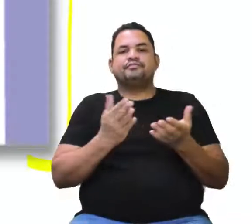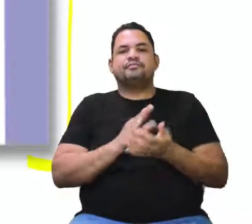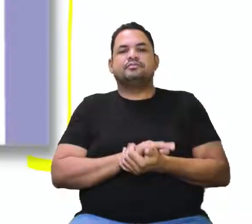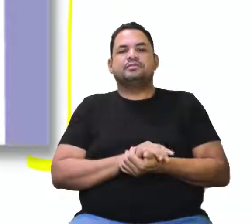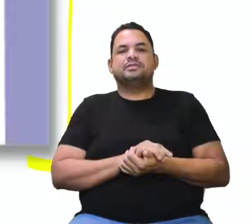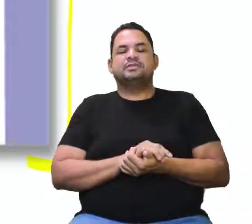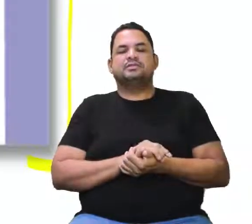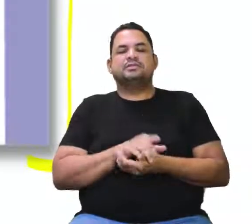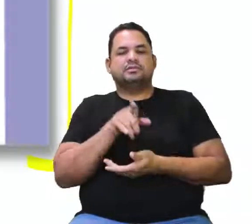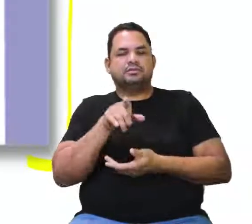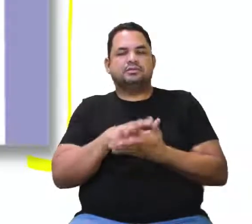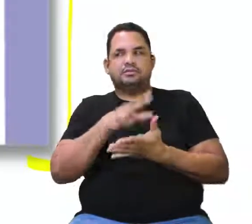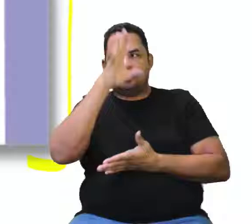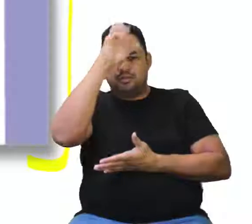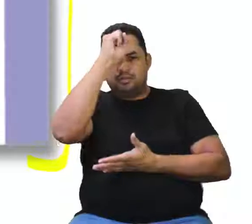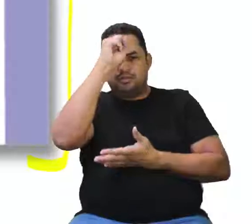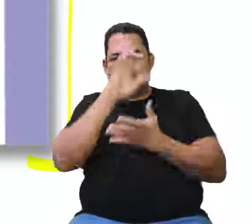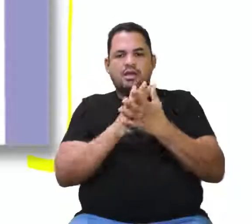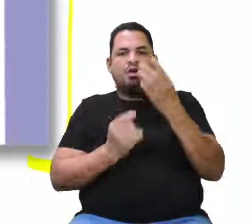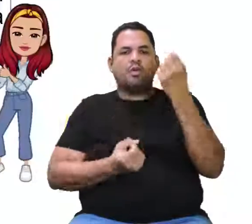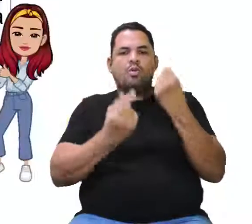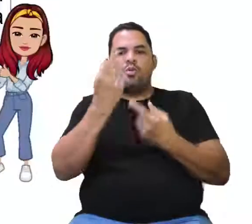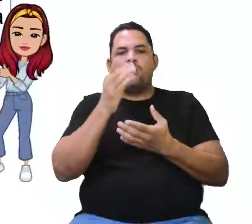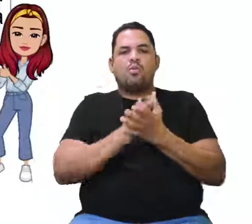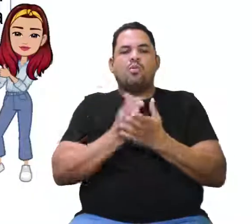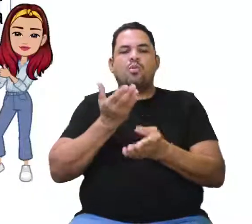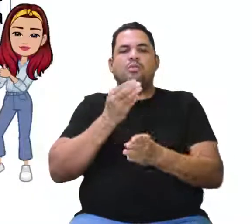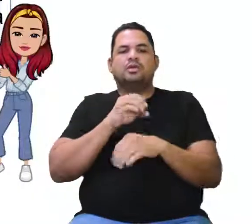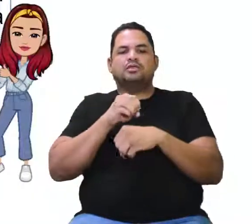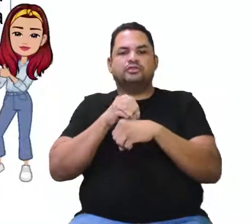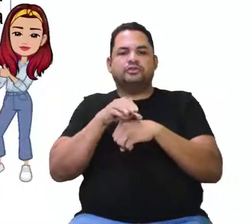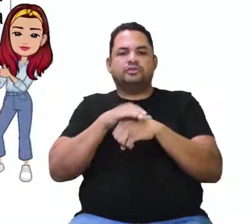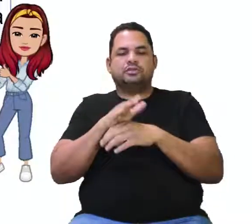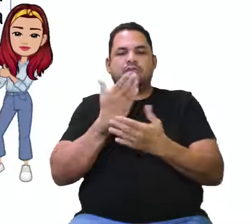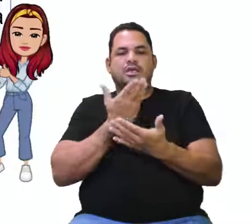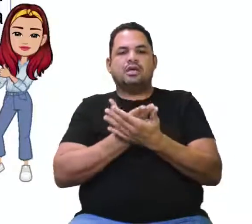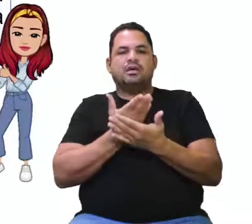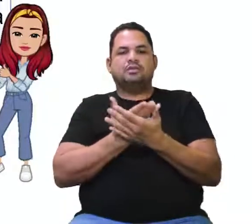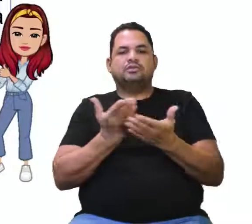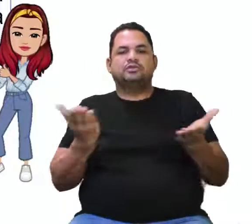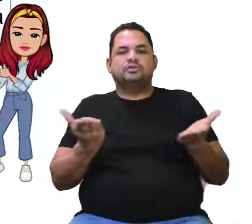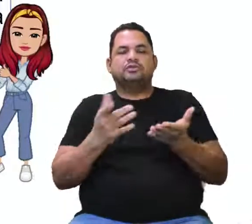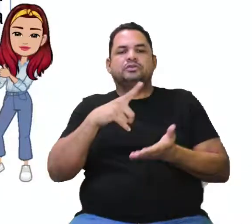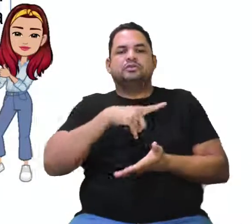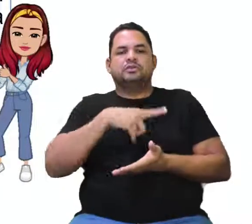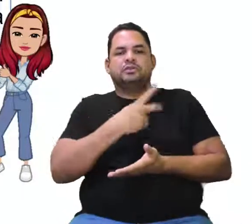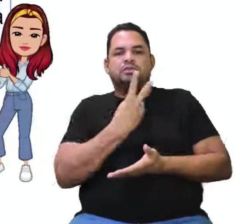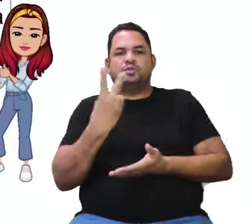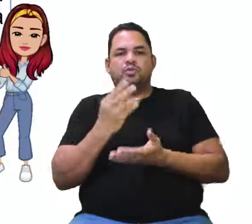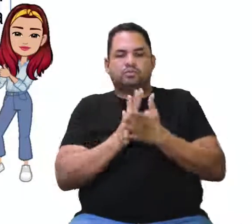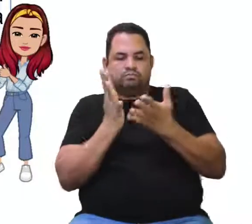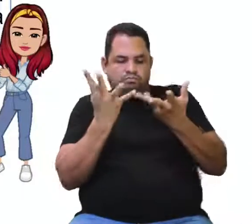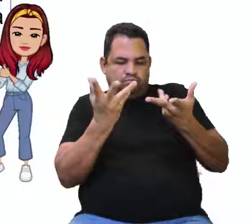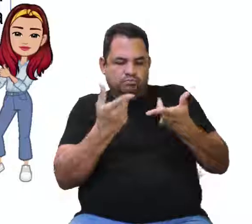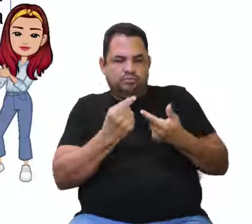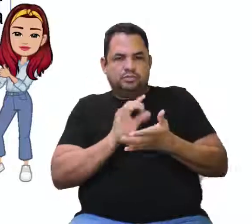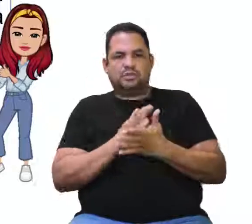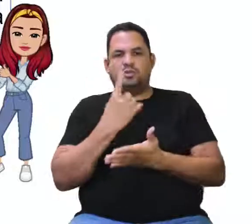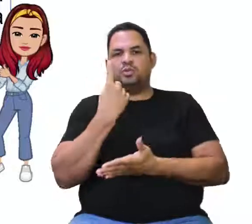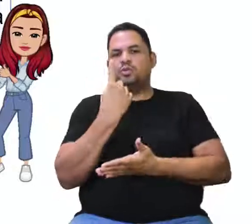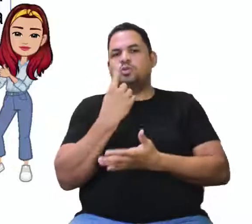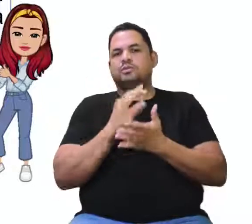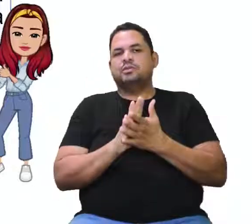vão aprender aí algumas dicas. Para essa aula de hoje nós temos duas habilidades. A habilidade 1,